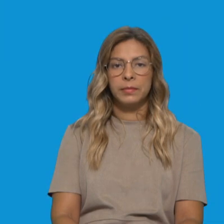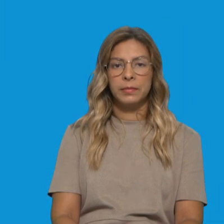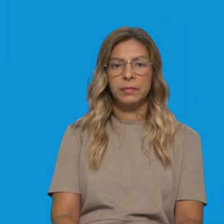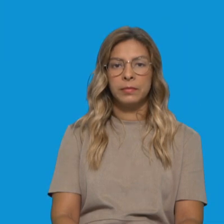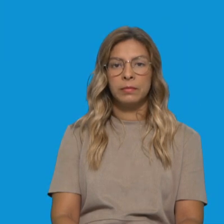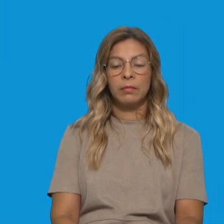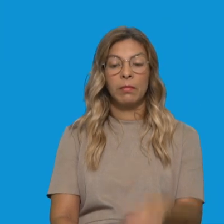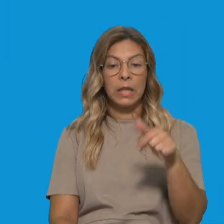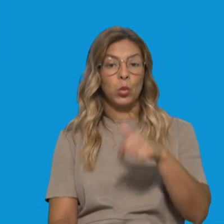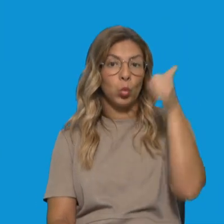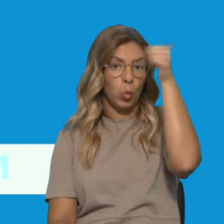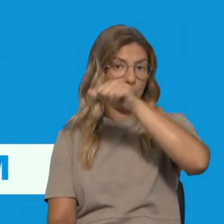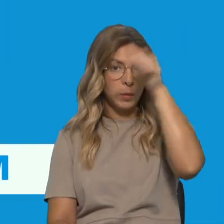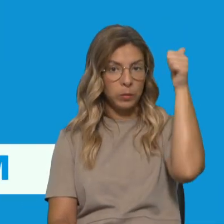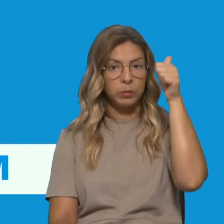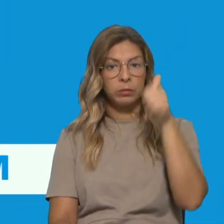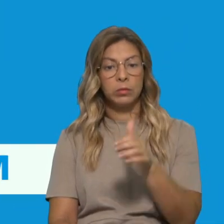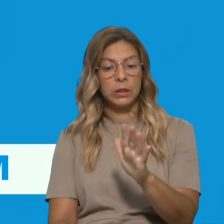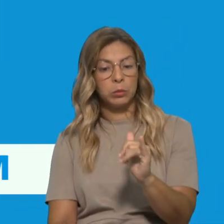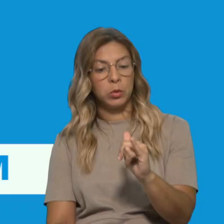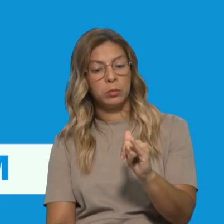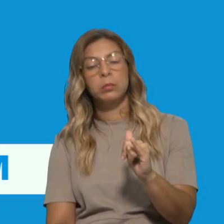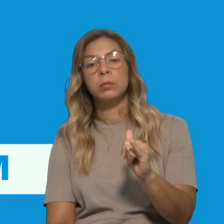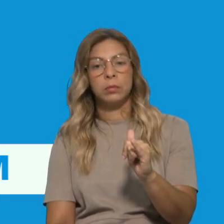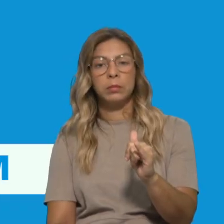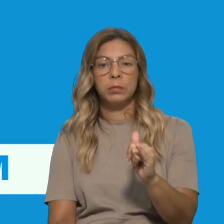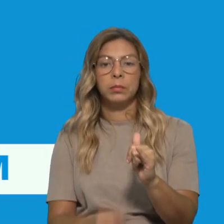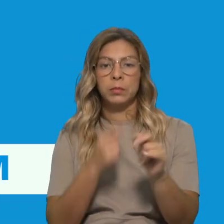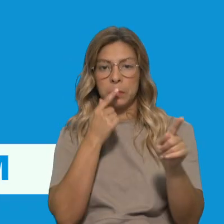Neste domingo, 12º do tempo comum,